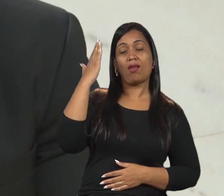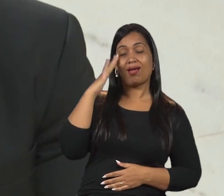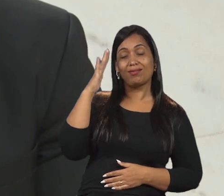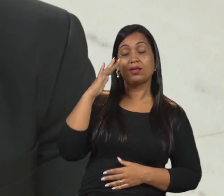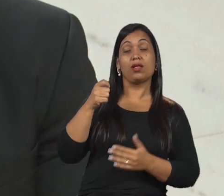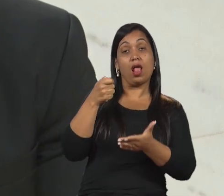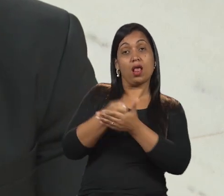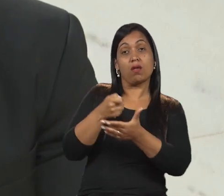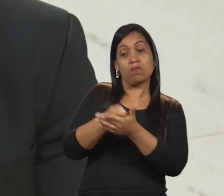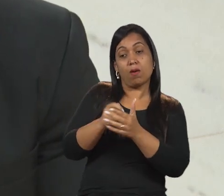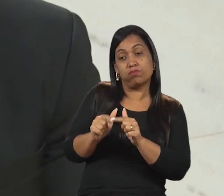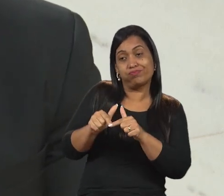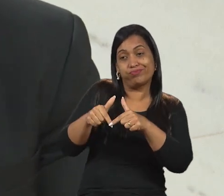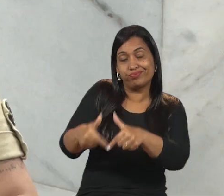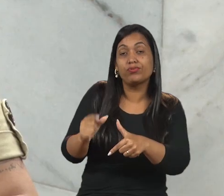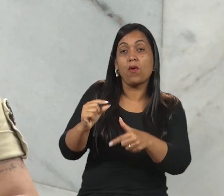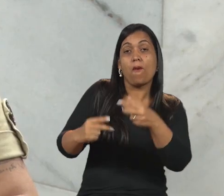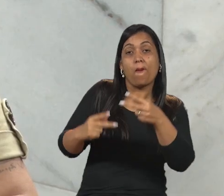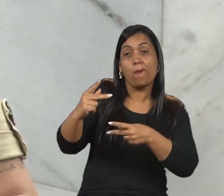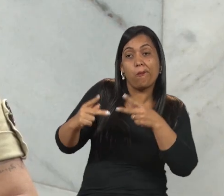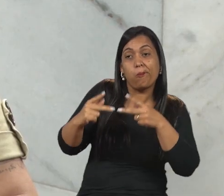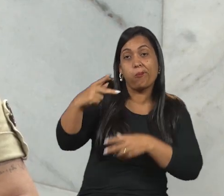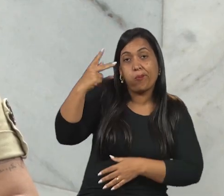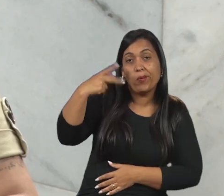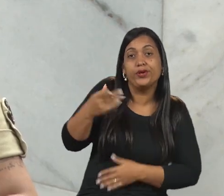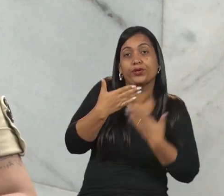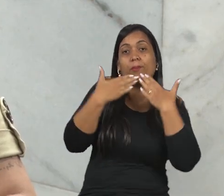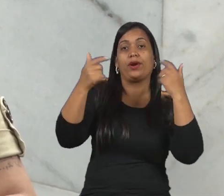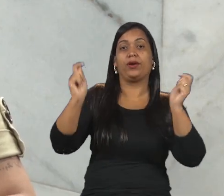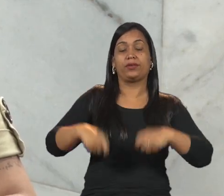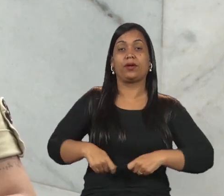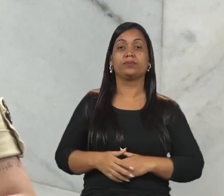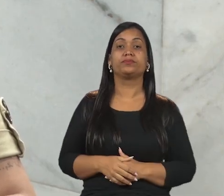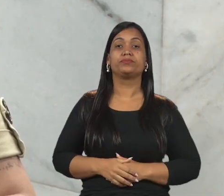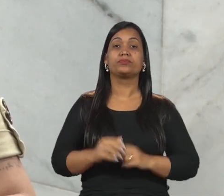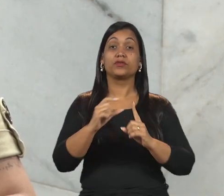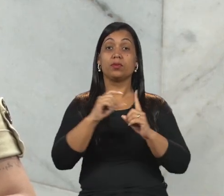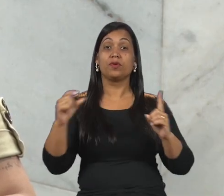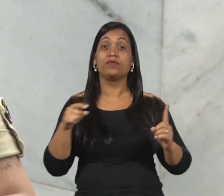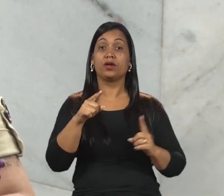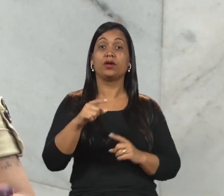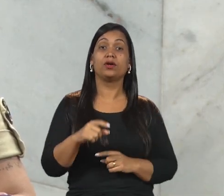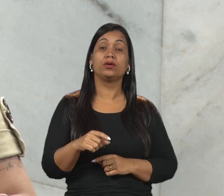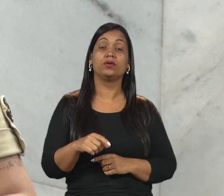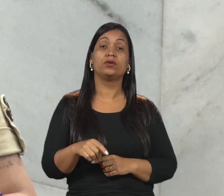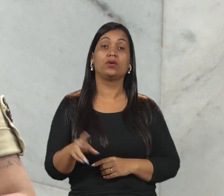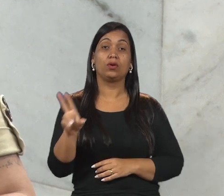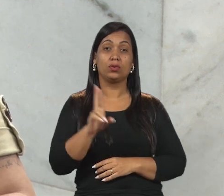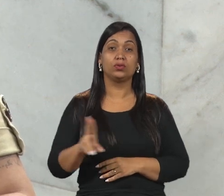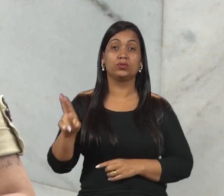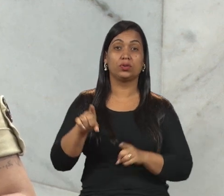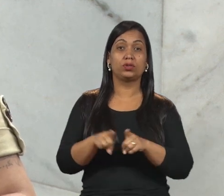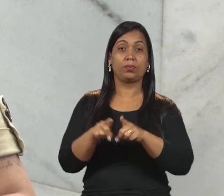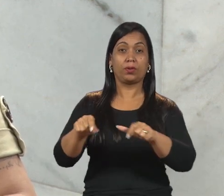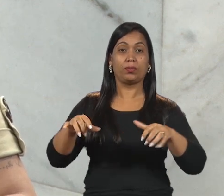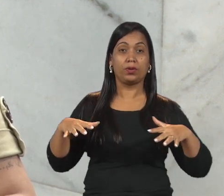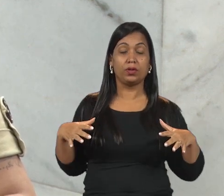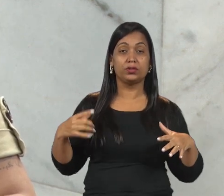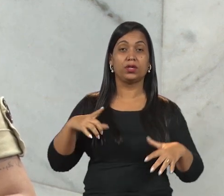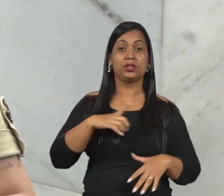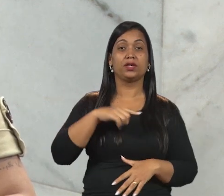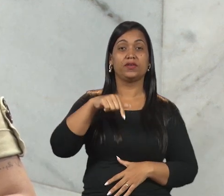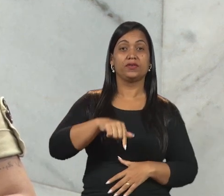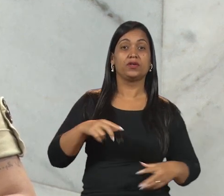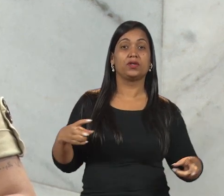lutar por políticas públicas que consiga melhorar isso. Essa frase que o senhor disse, inclusive, usou numa audiência pública que nós tivemos